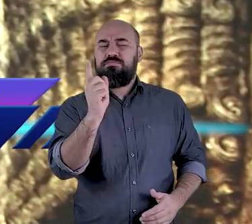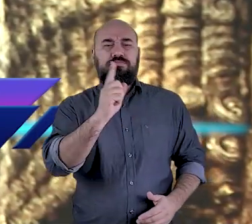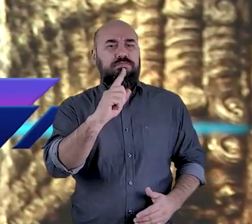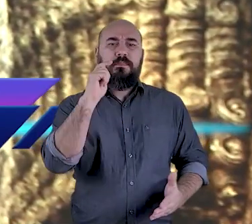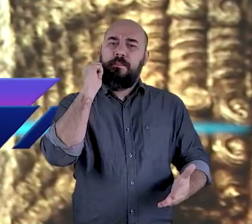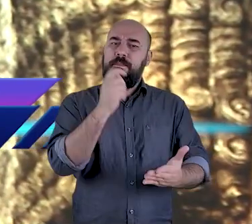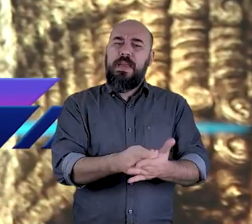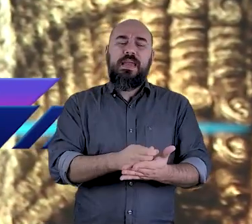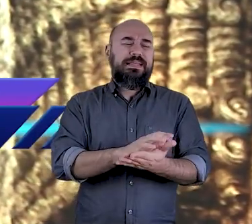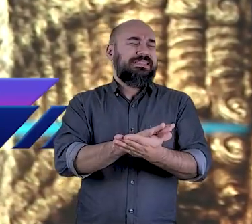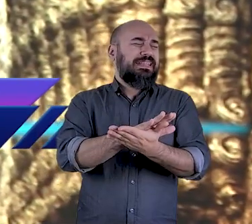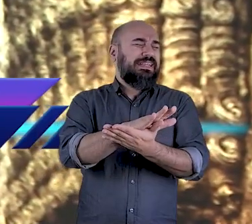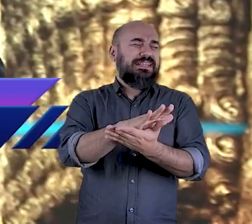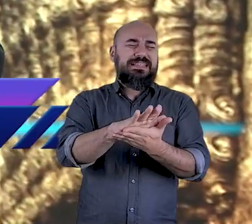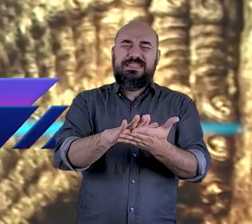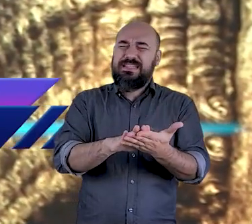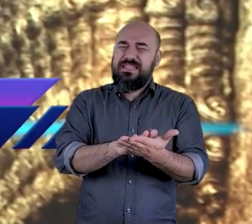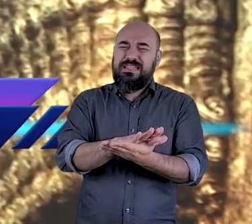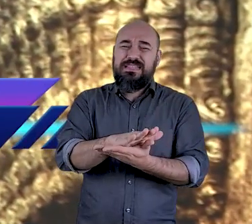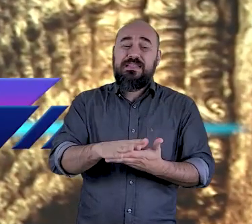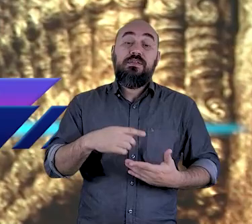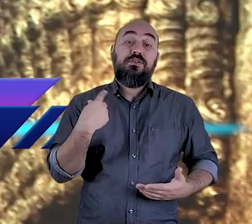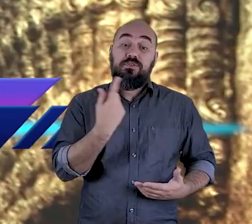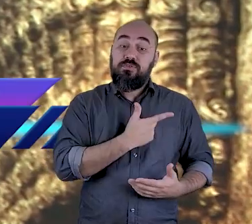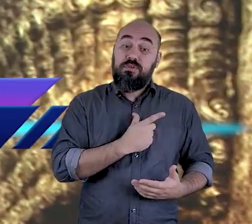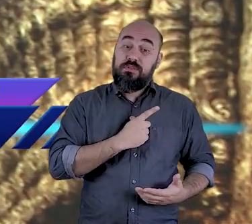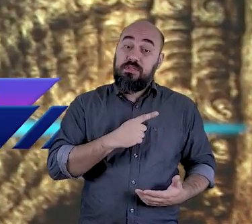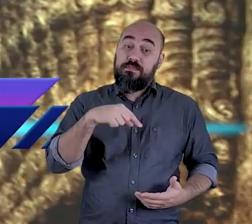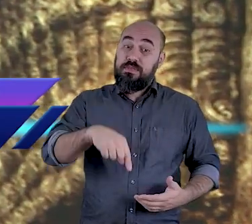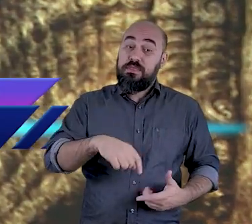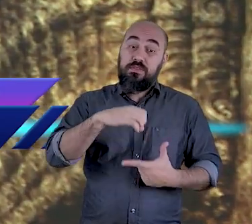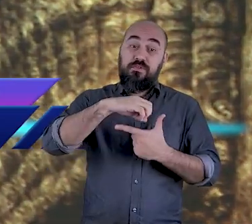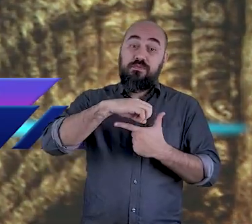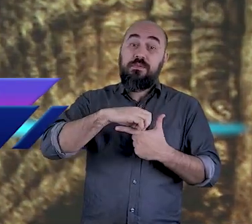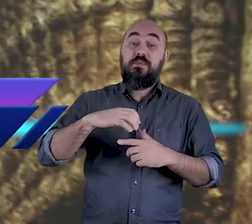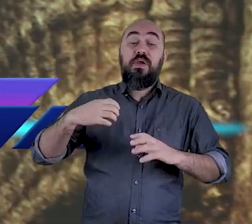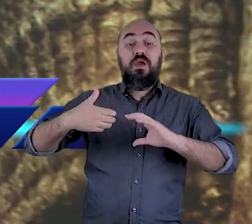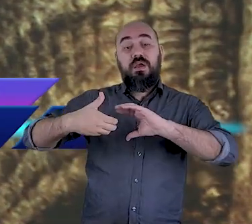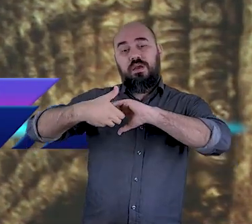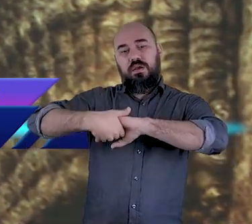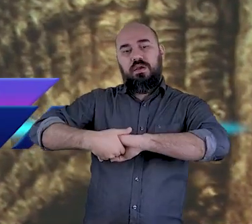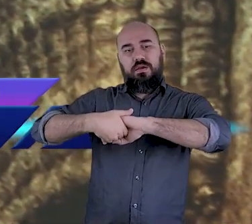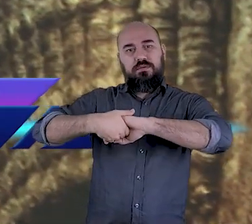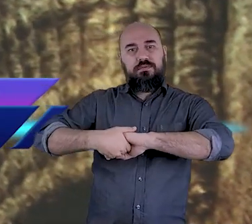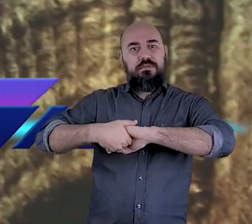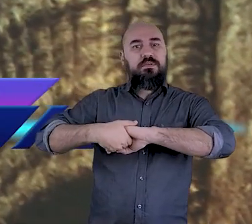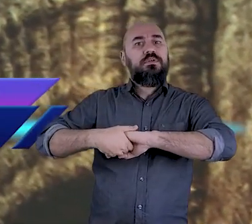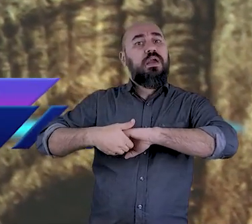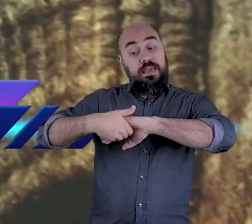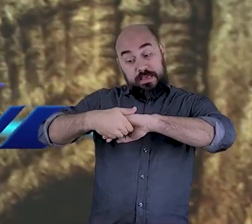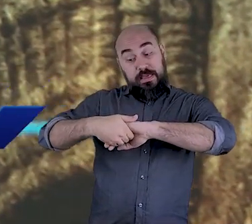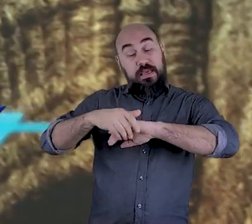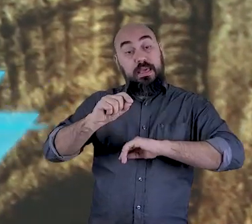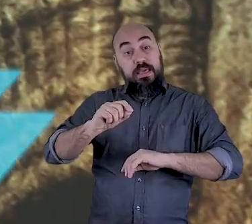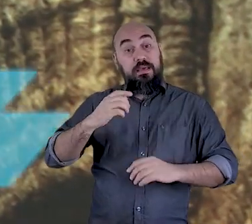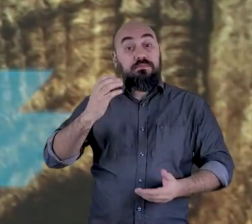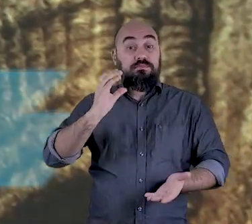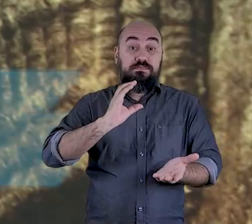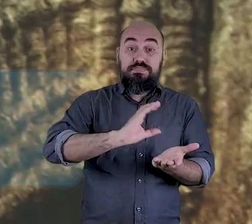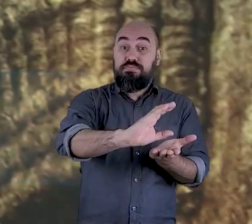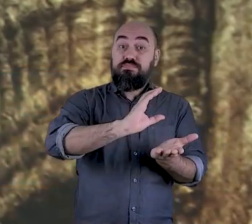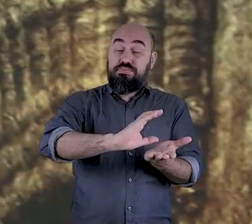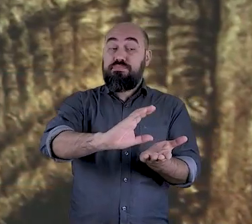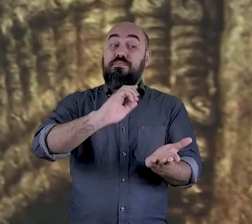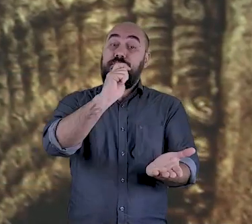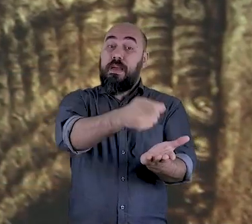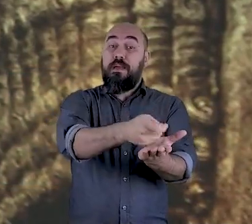porque você sabe aqui na Novo Tempo nós temos os anjos da esperança e por causa deles eu posso oferecer para você gratuitamente não tem